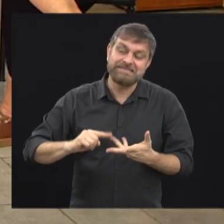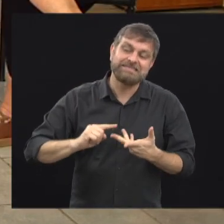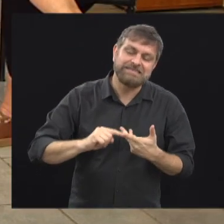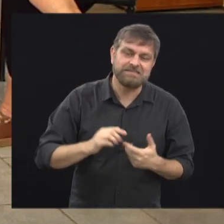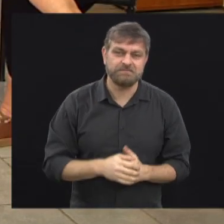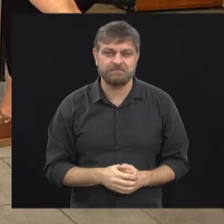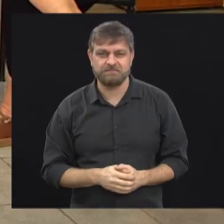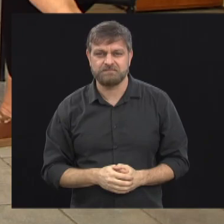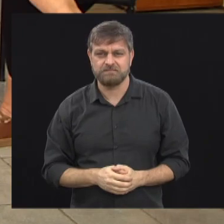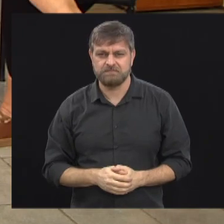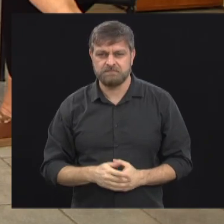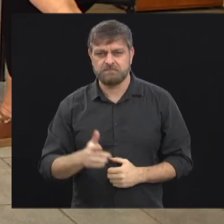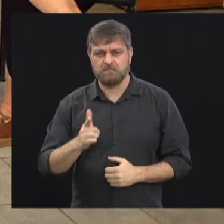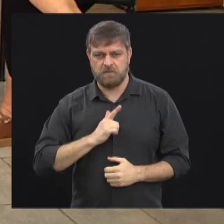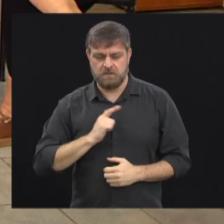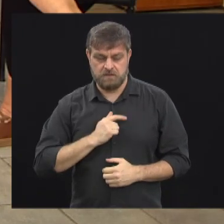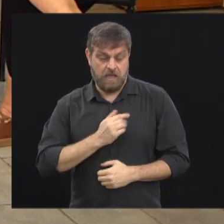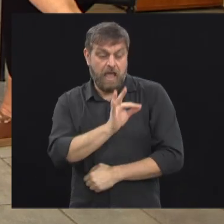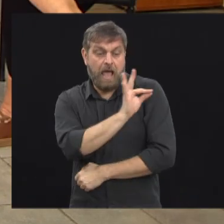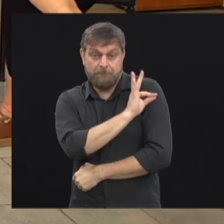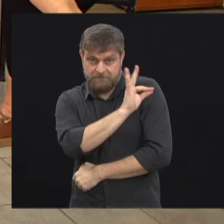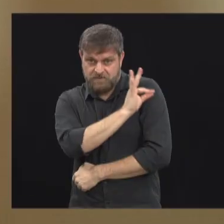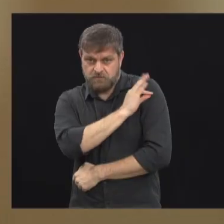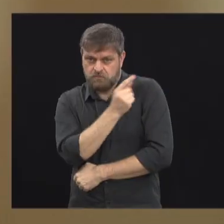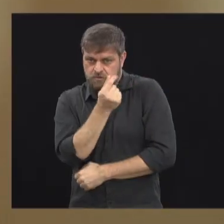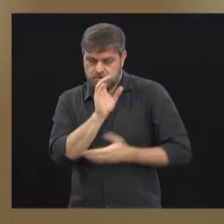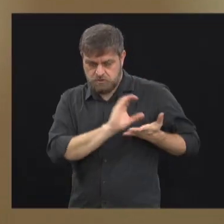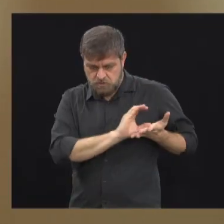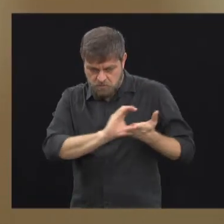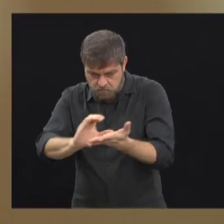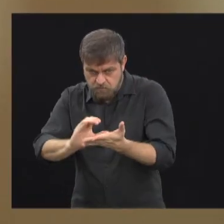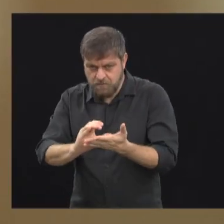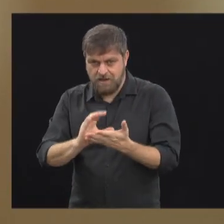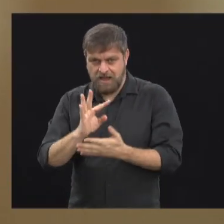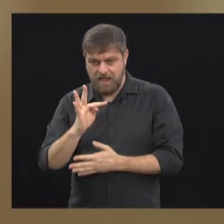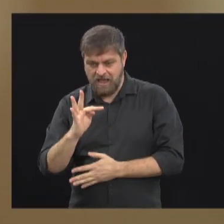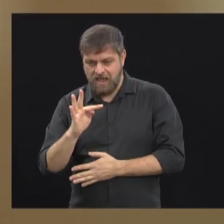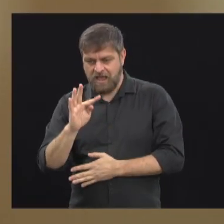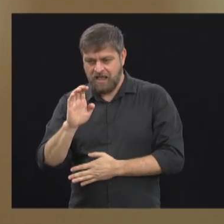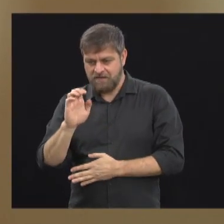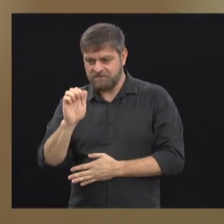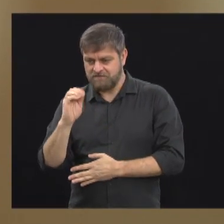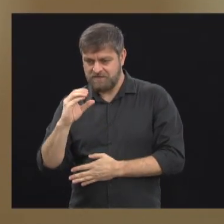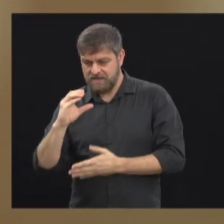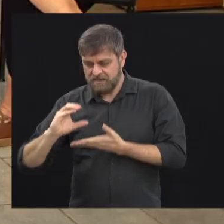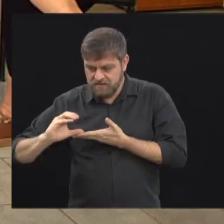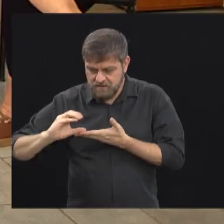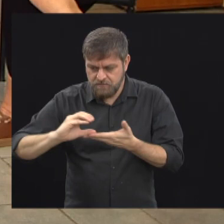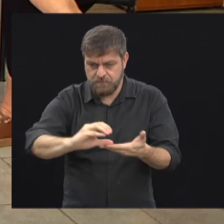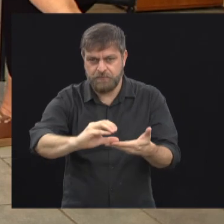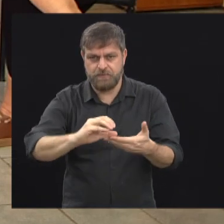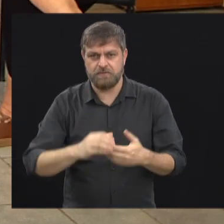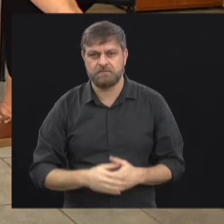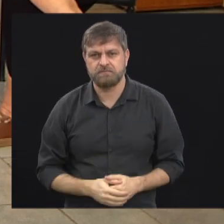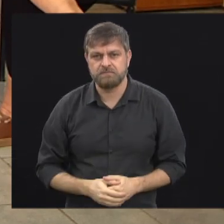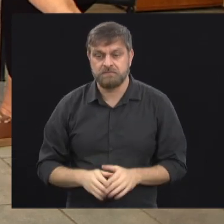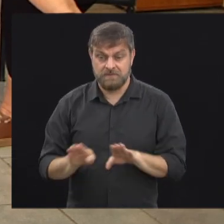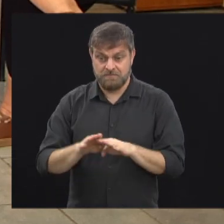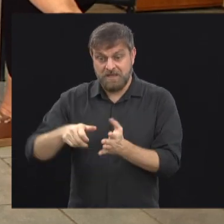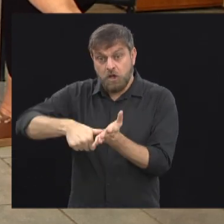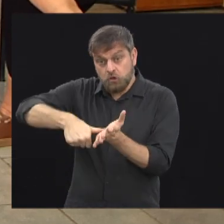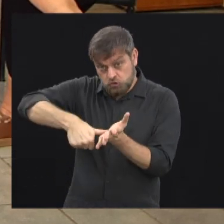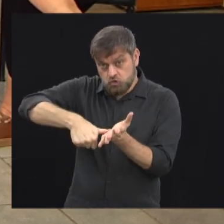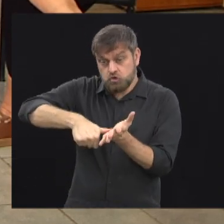a gente recebe verba da prefeitura, FEAC, me ajuda aí, Maria Olímpia, os